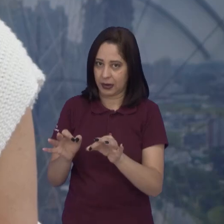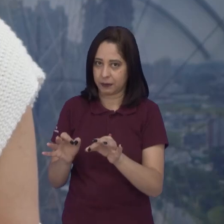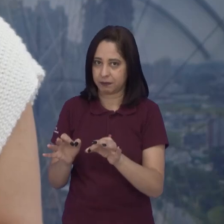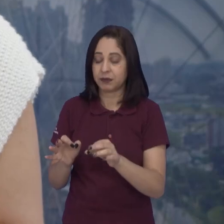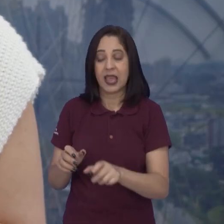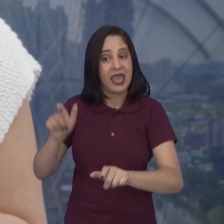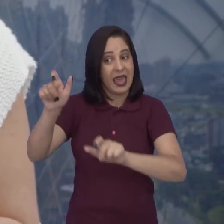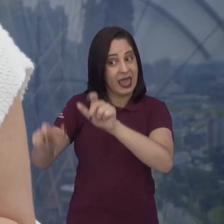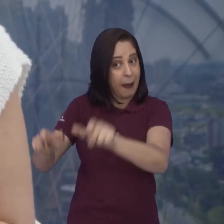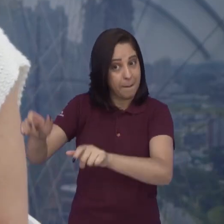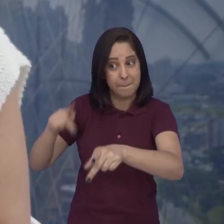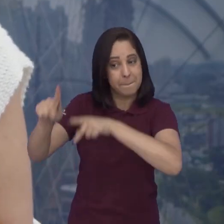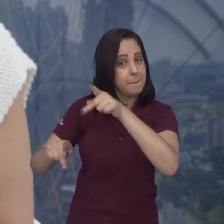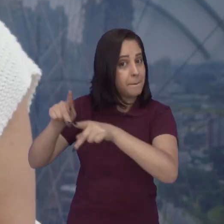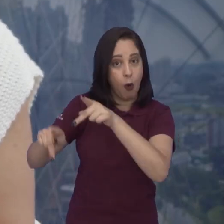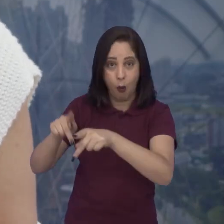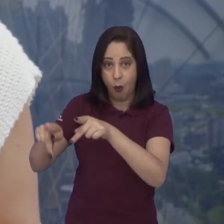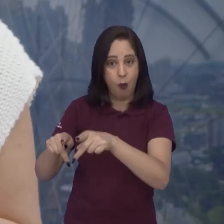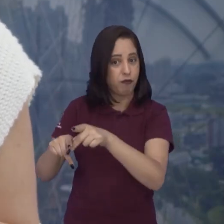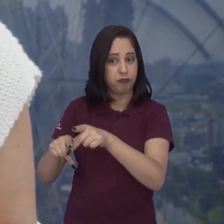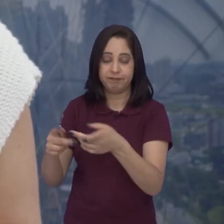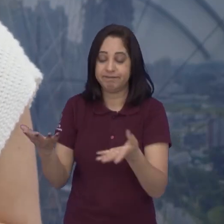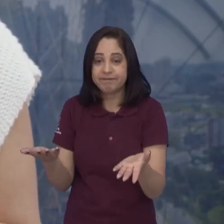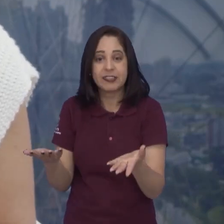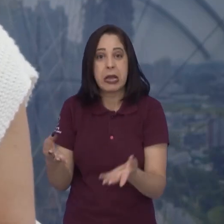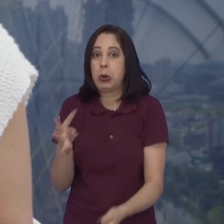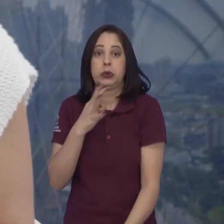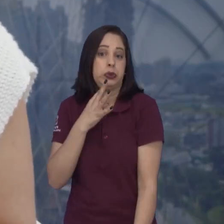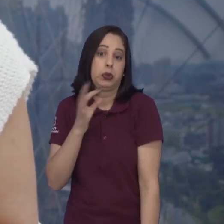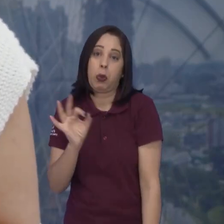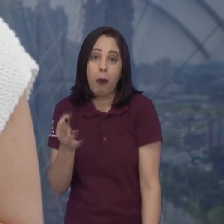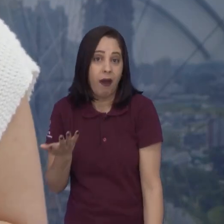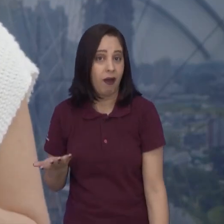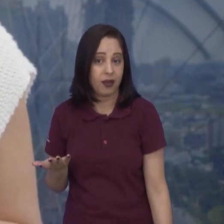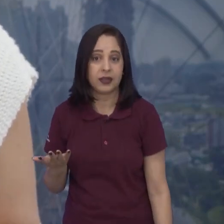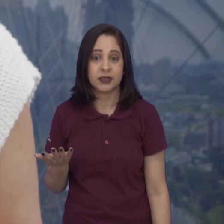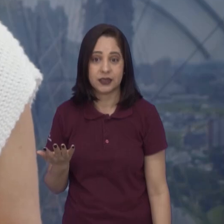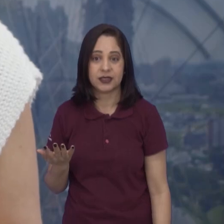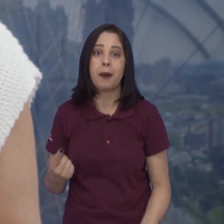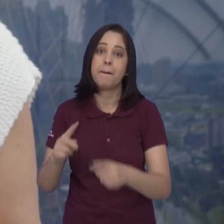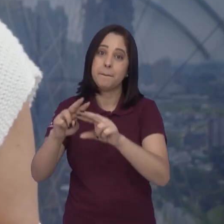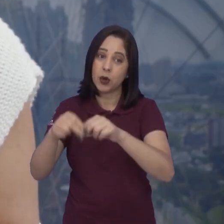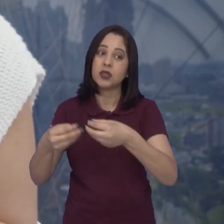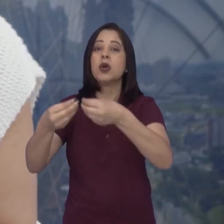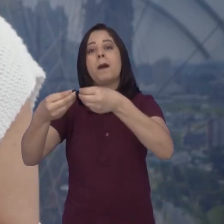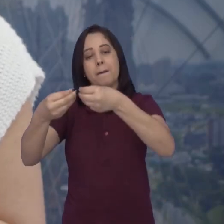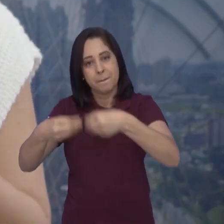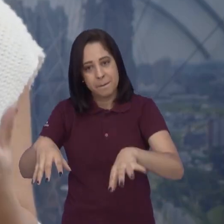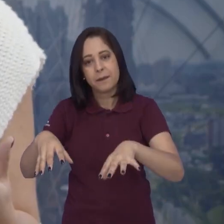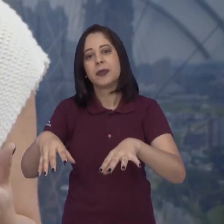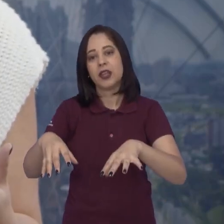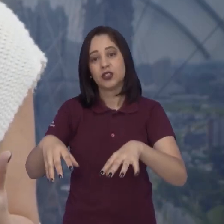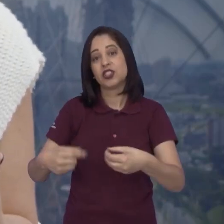população, que é interessante para algumas pessoas, isso prejudica